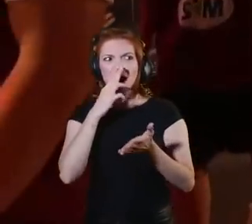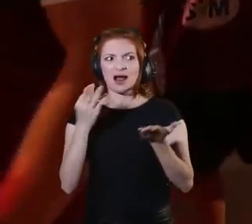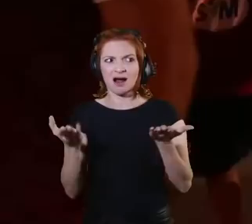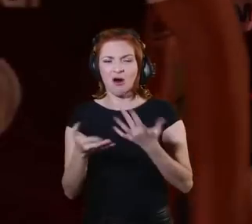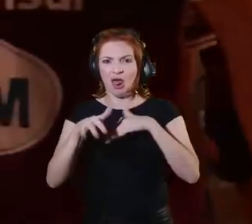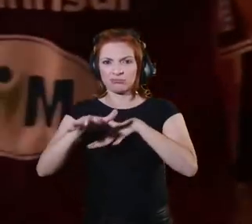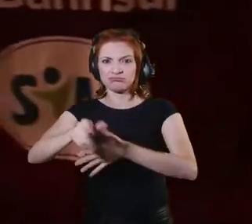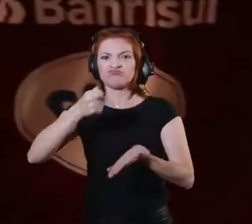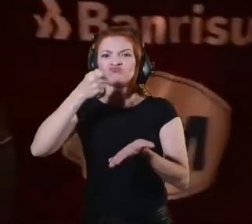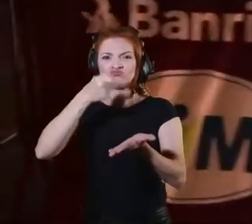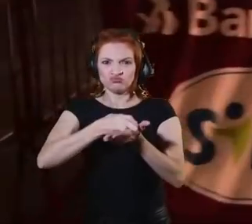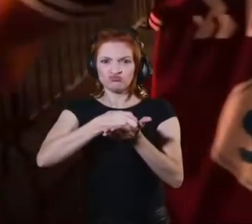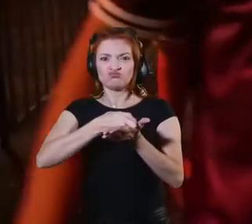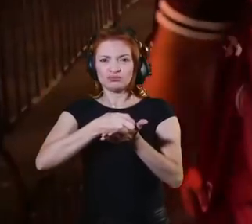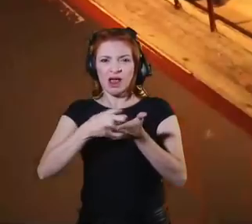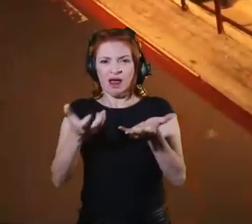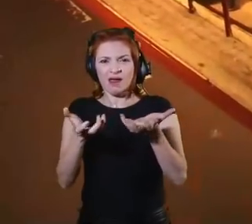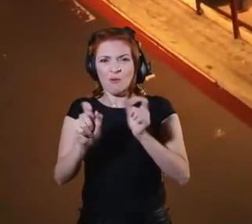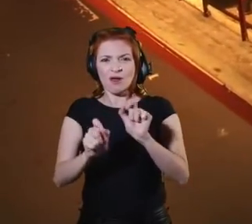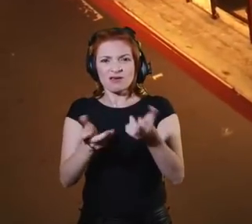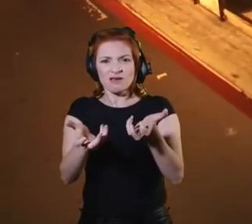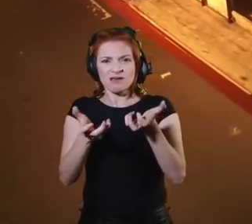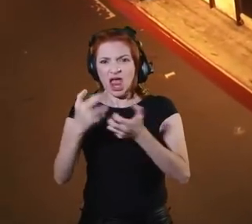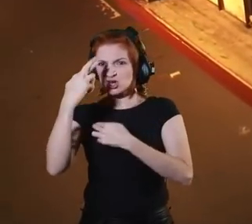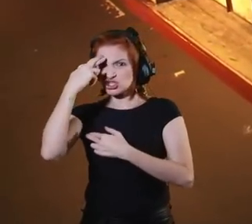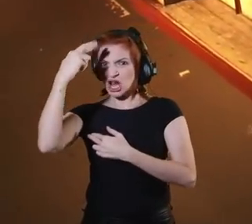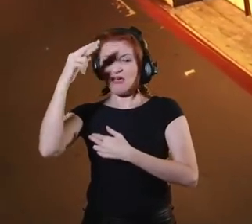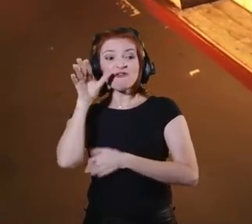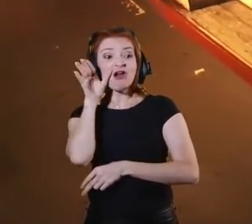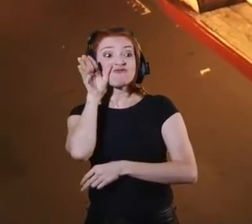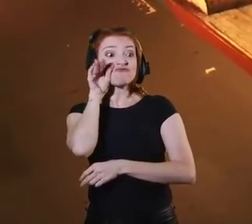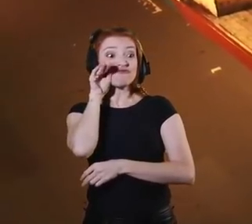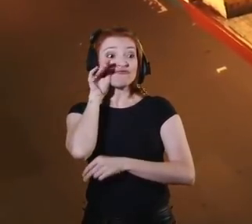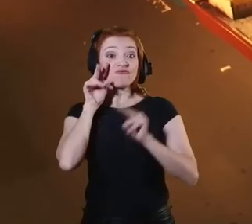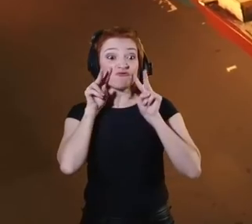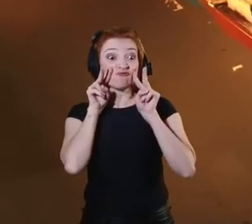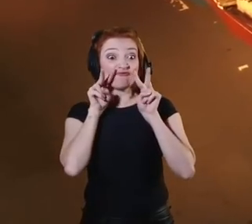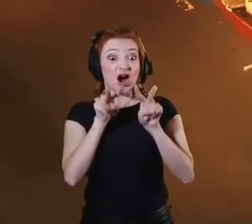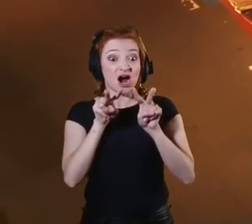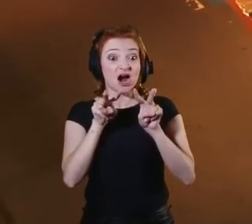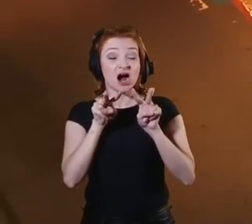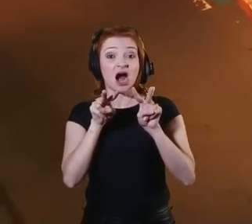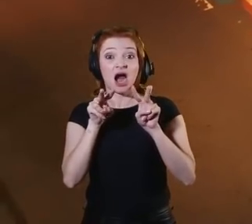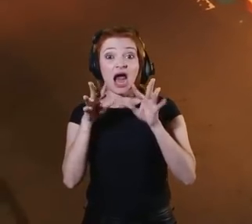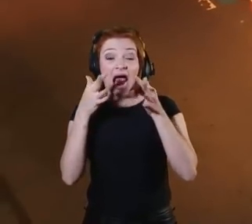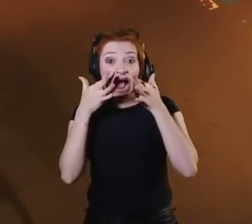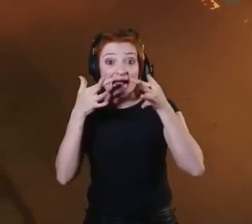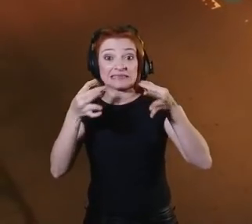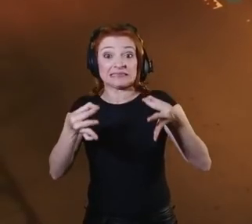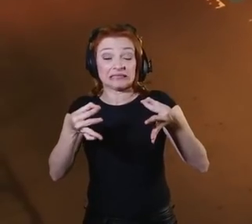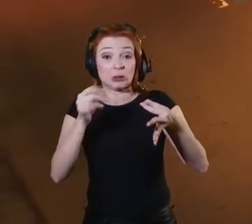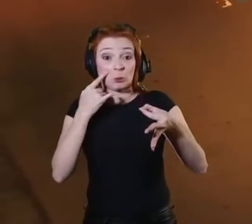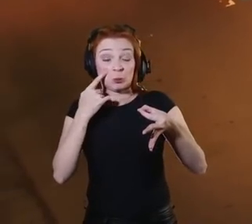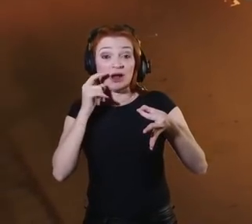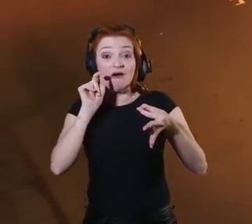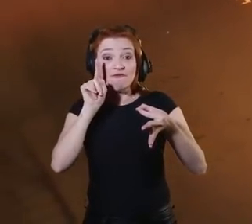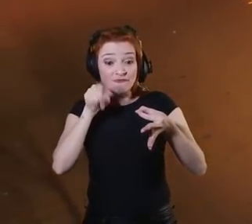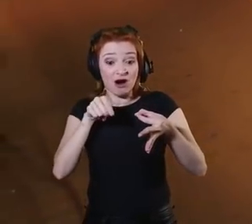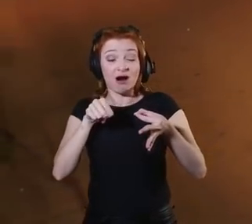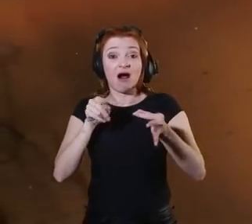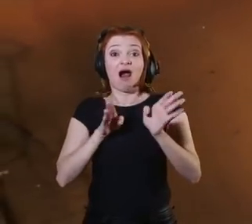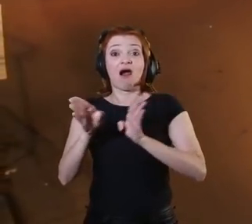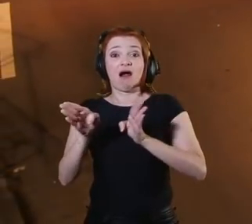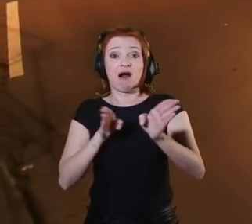tempo que as nossas autoridades vejam e não fechem os olhos para isso quando o assunto é